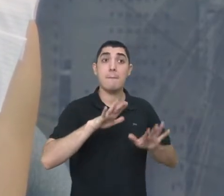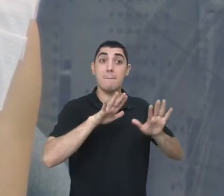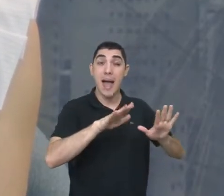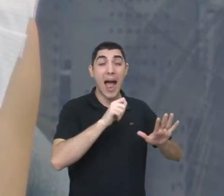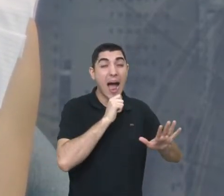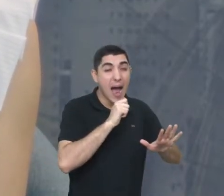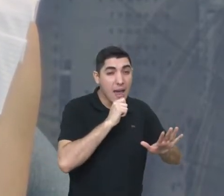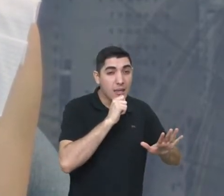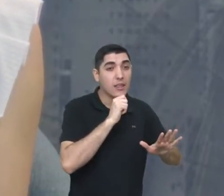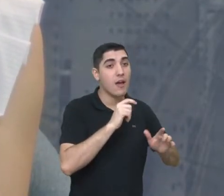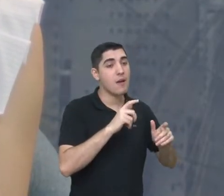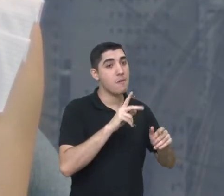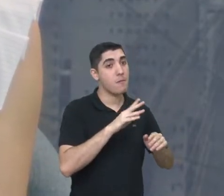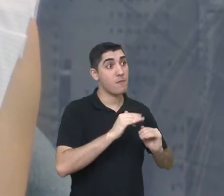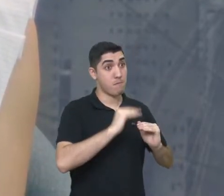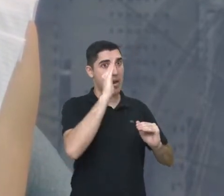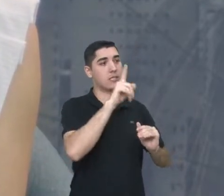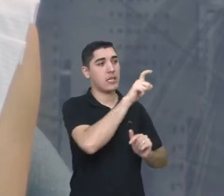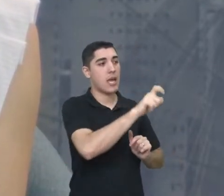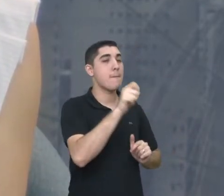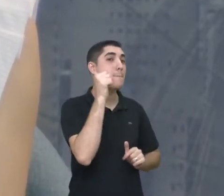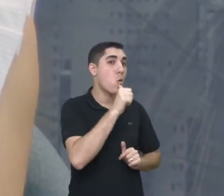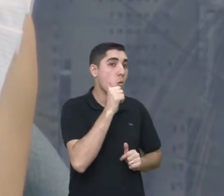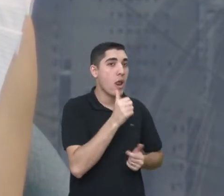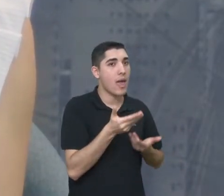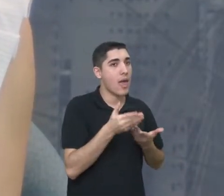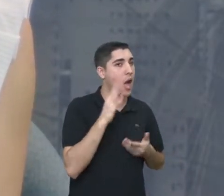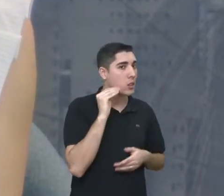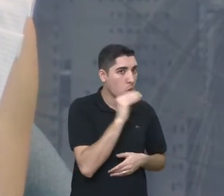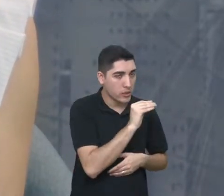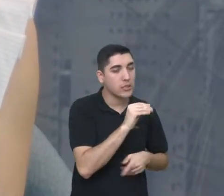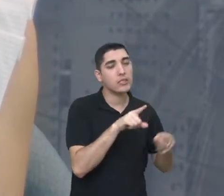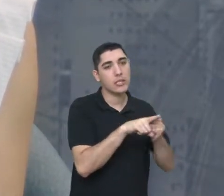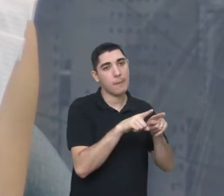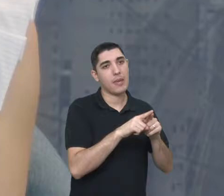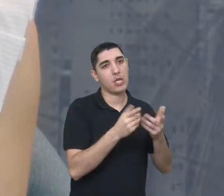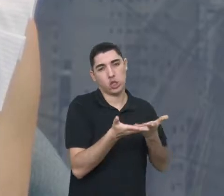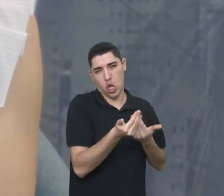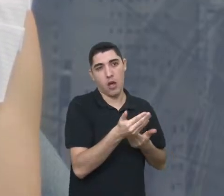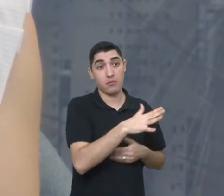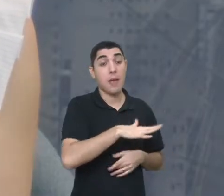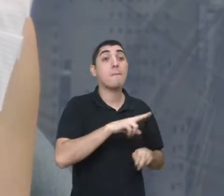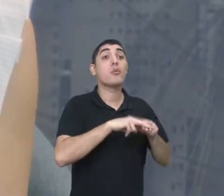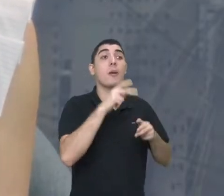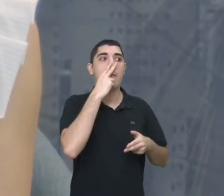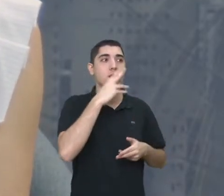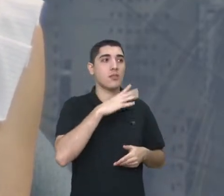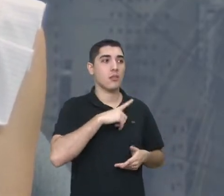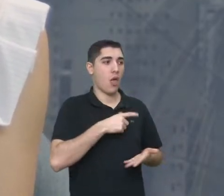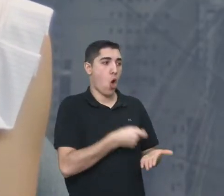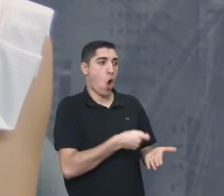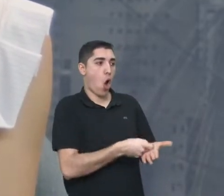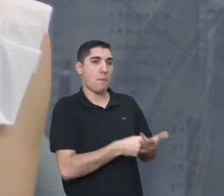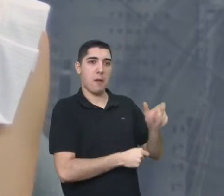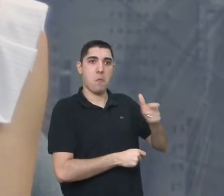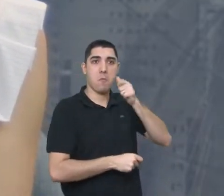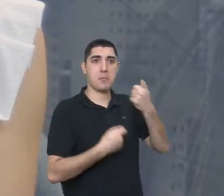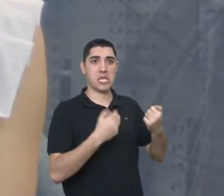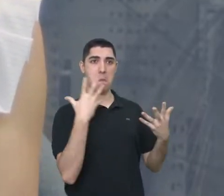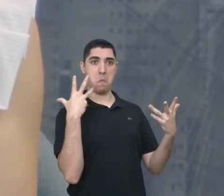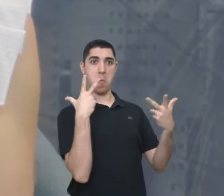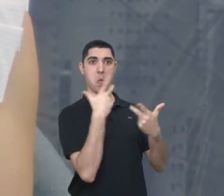assim é mais forte em mulheres, em adolescentes, em mulheres jovens. Acredito muito por essa pressão que é maior sobre as